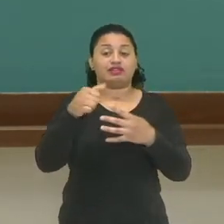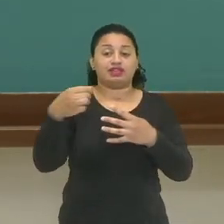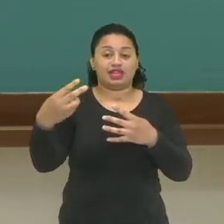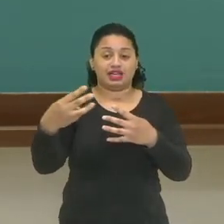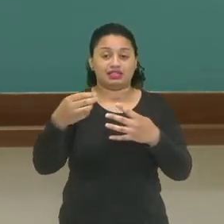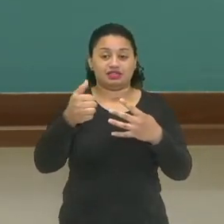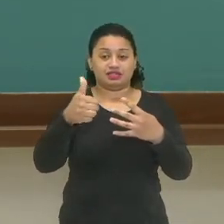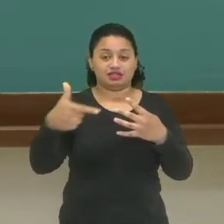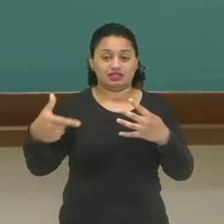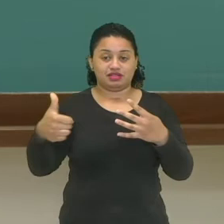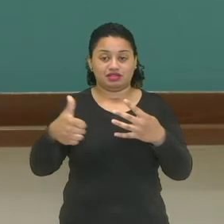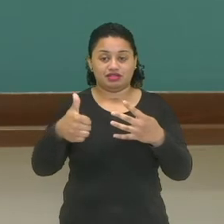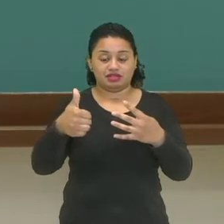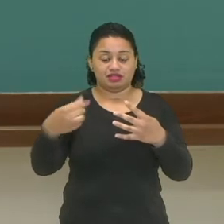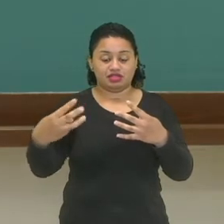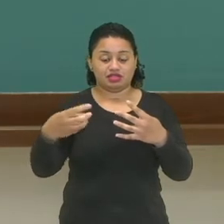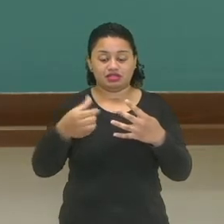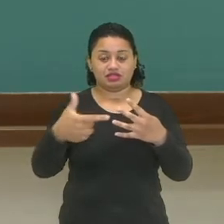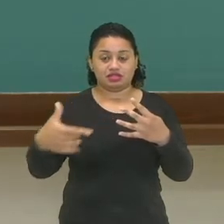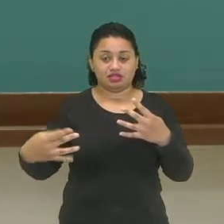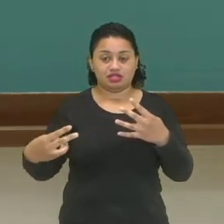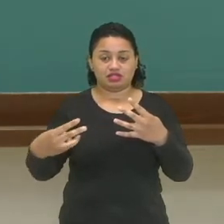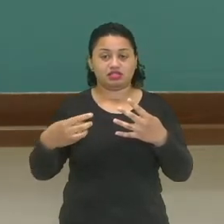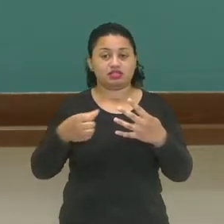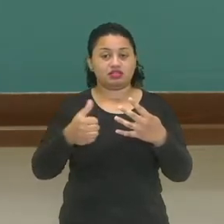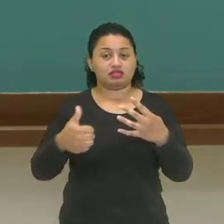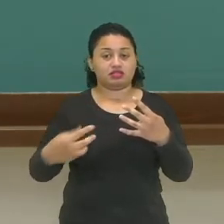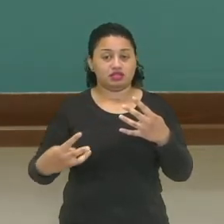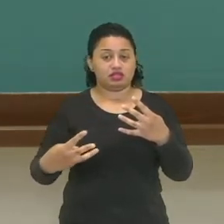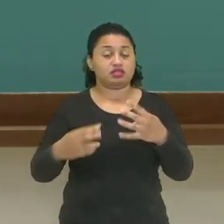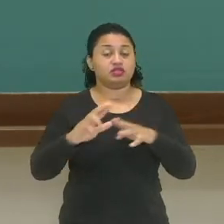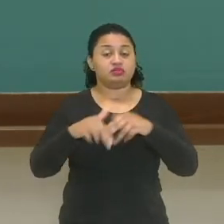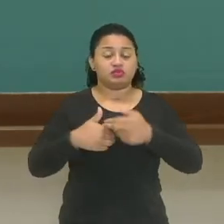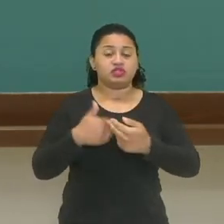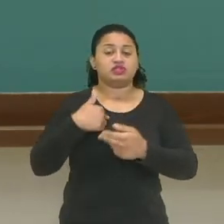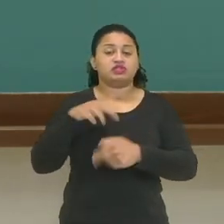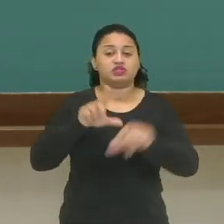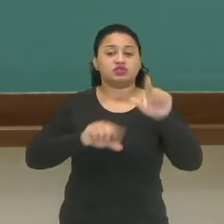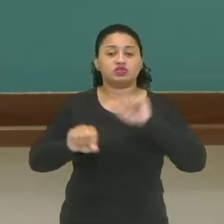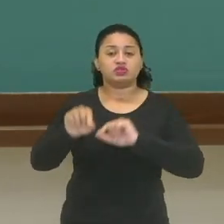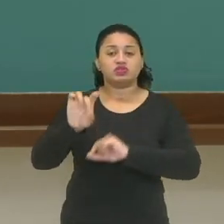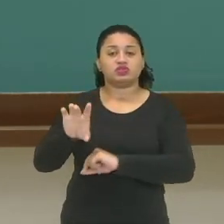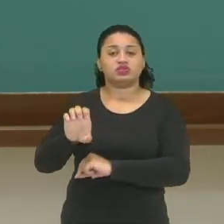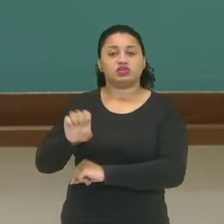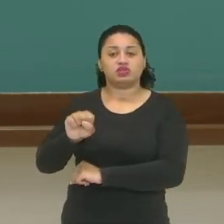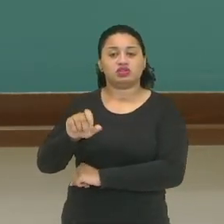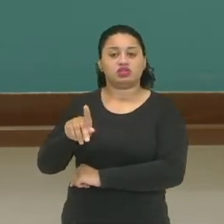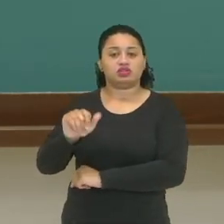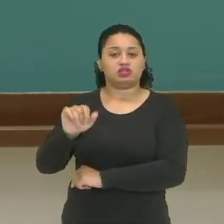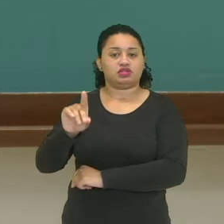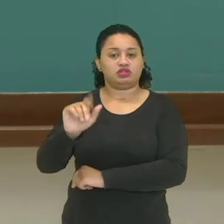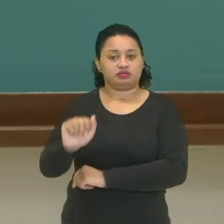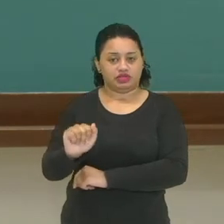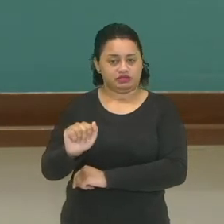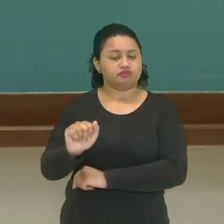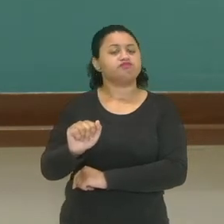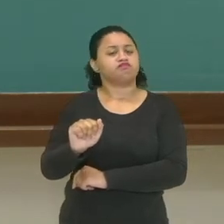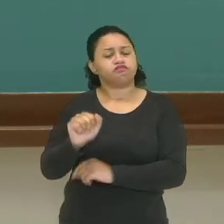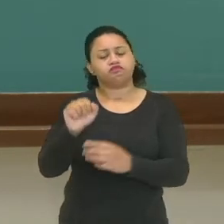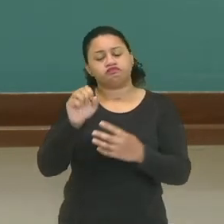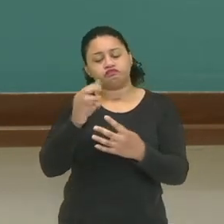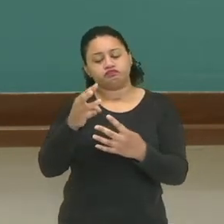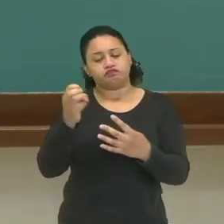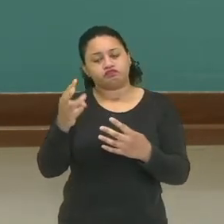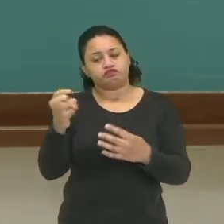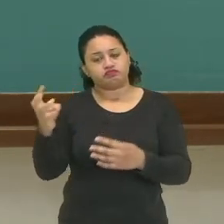que nós usamos somente 13 cartas. E elas foram tomadas 3 a 3. Como eu falei, né, falando no início da